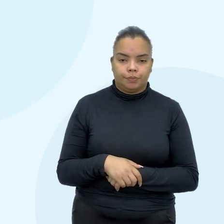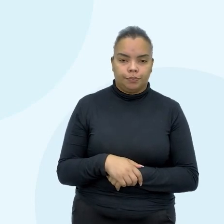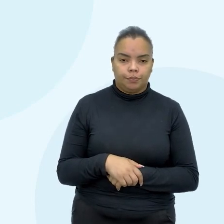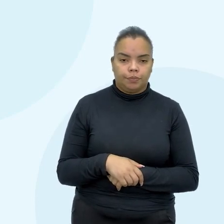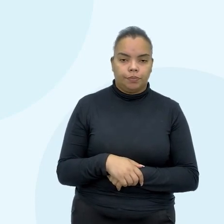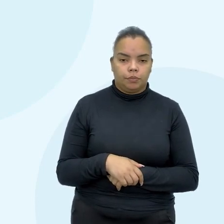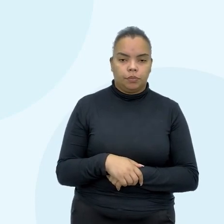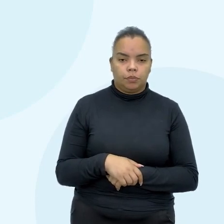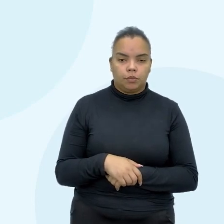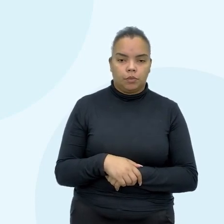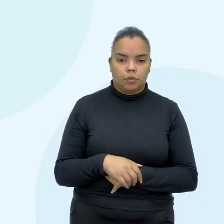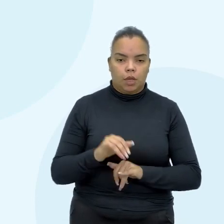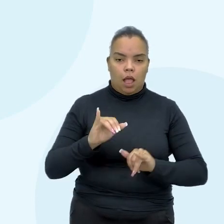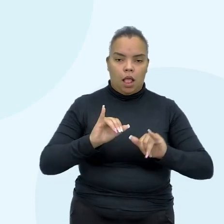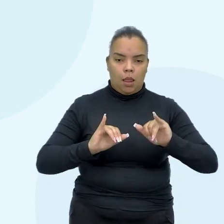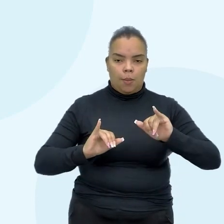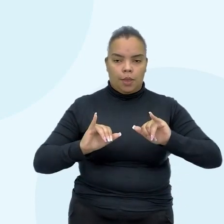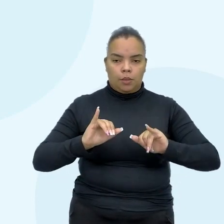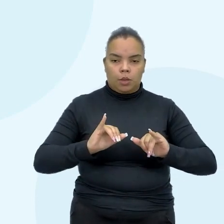E todos os isótopos